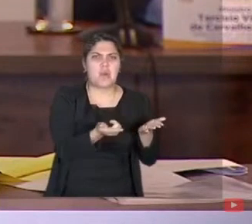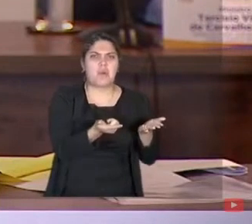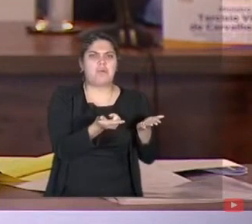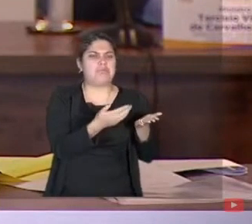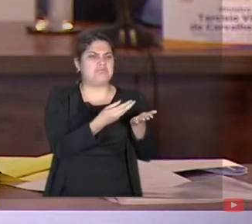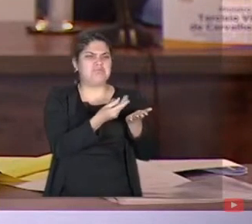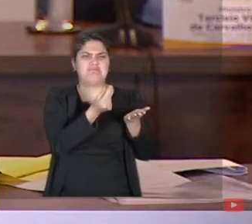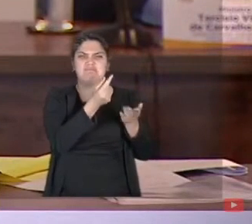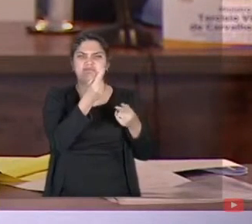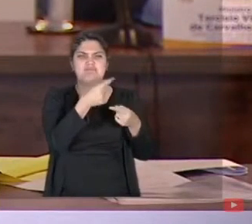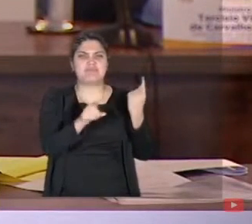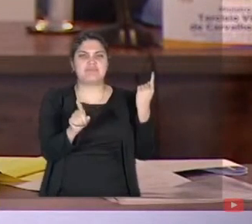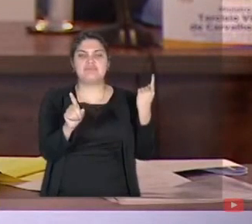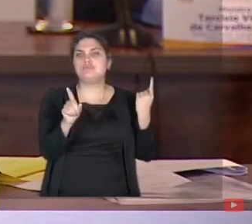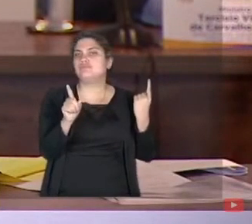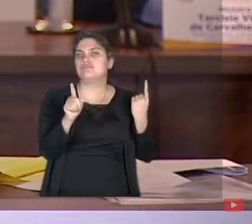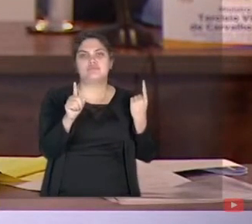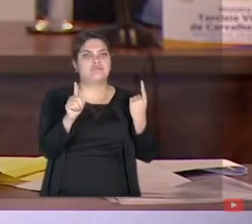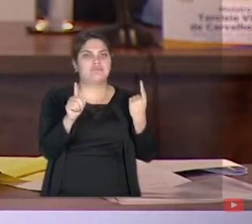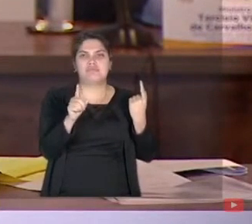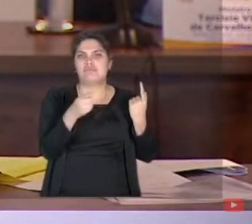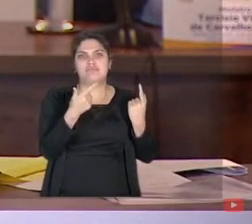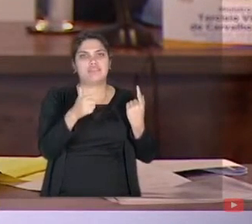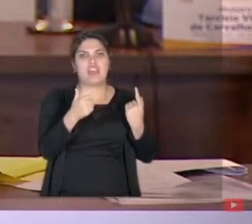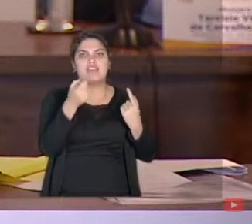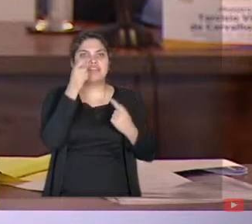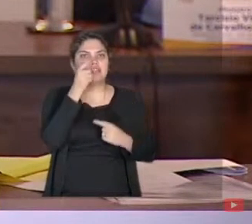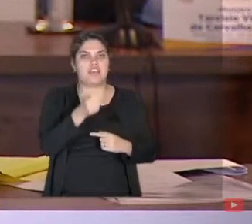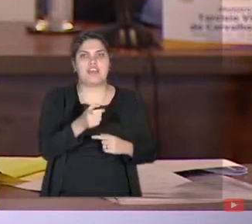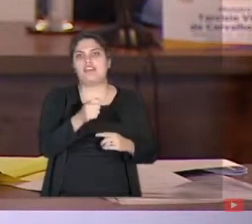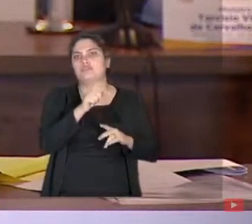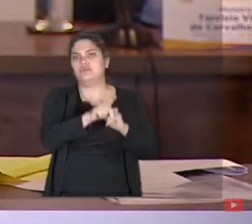que não atende ao melhor interesse público.